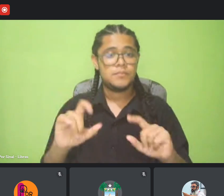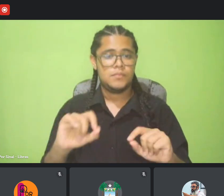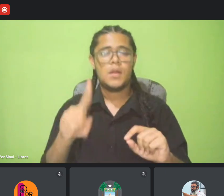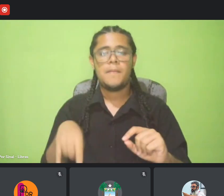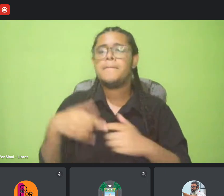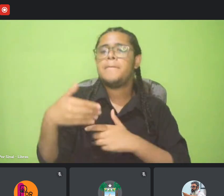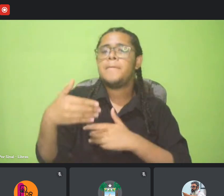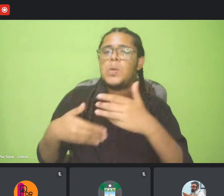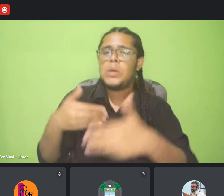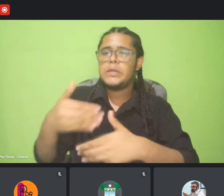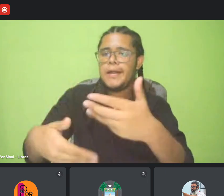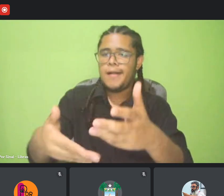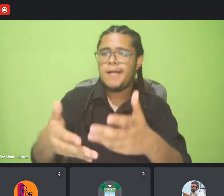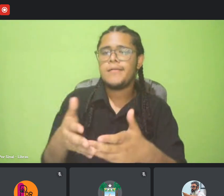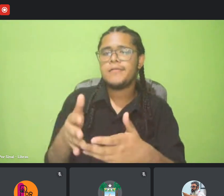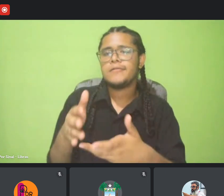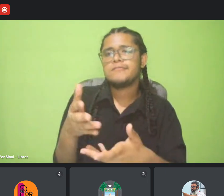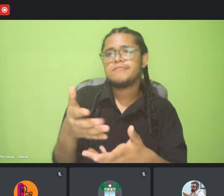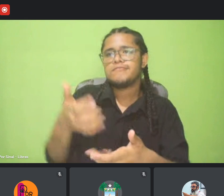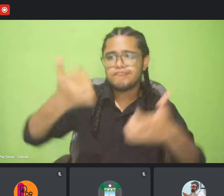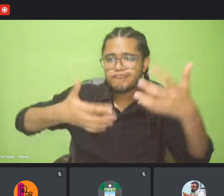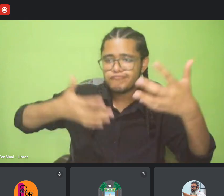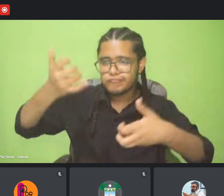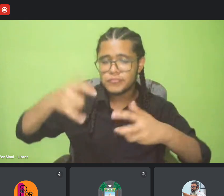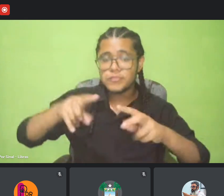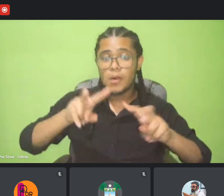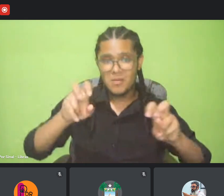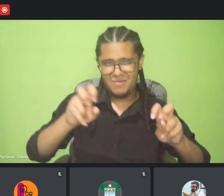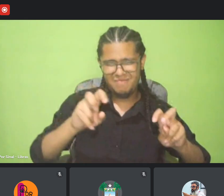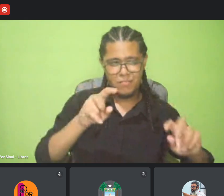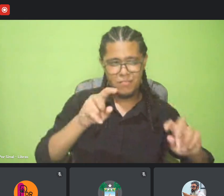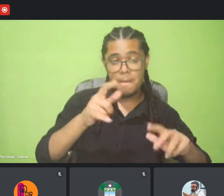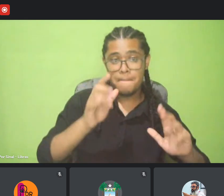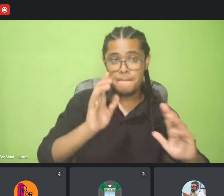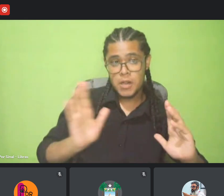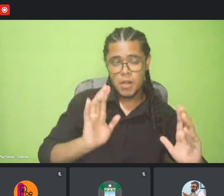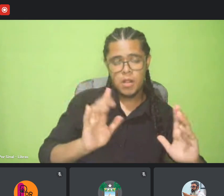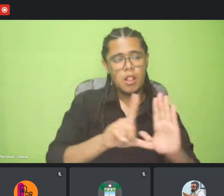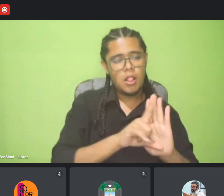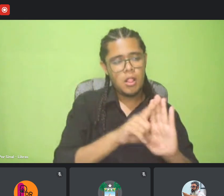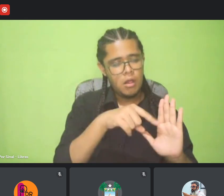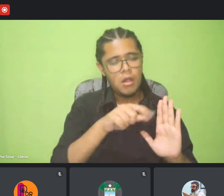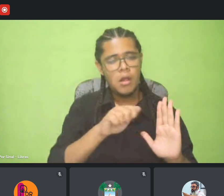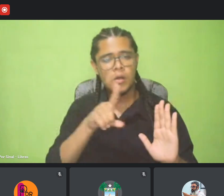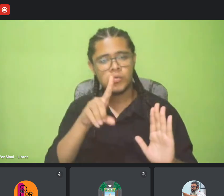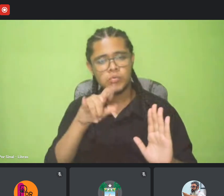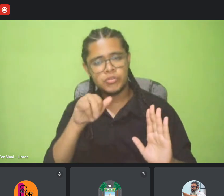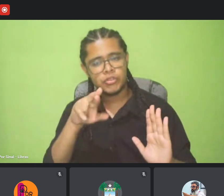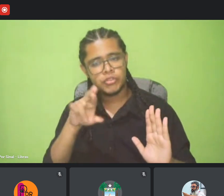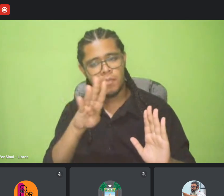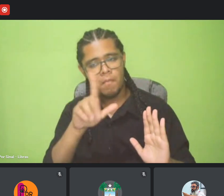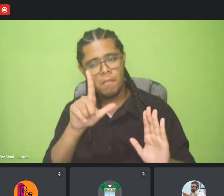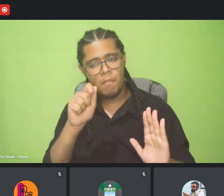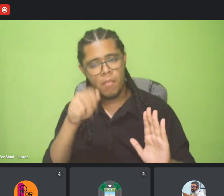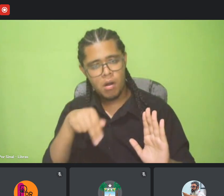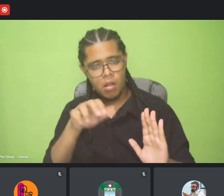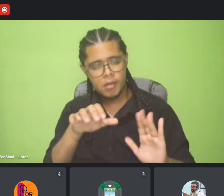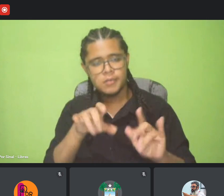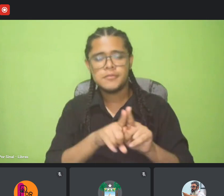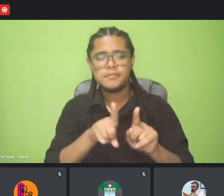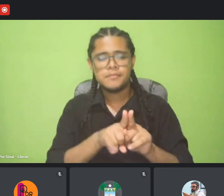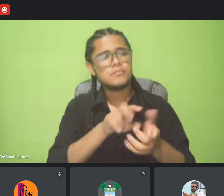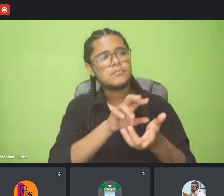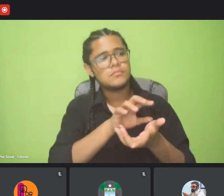da Lei Aldir Blanc, que estávamos em diálogo com as secretarias, demais coletivos que compõem a